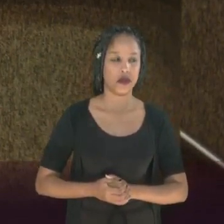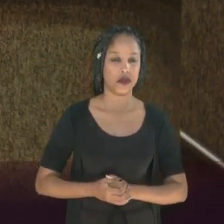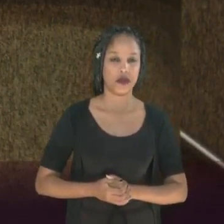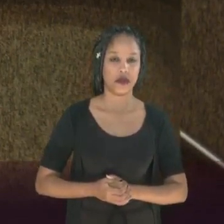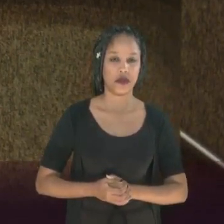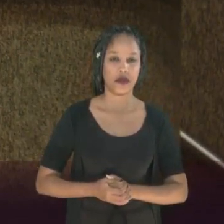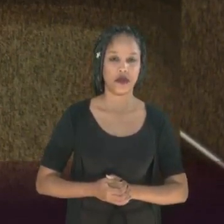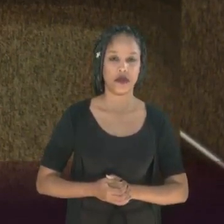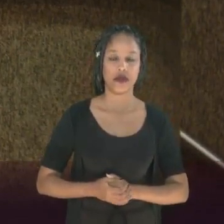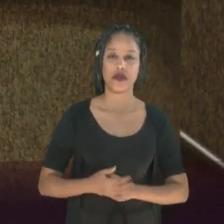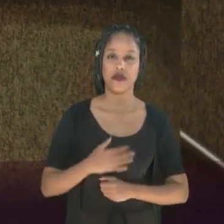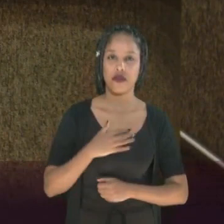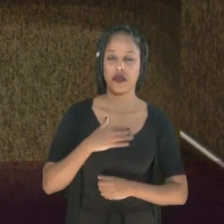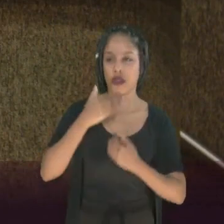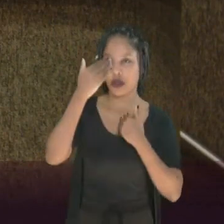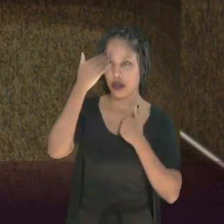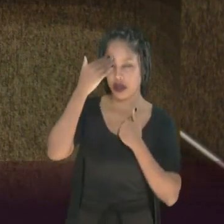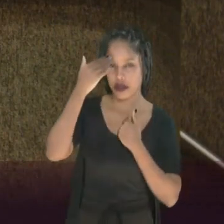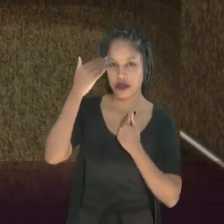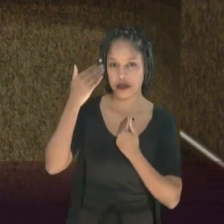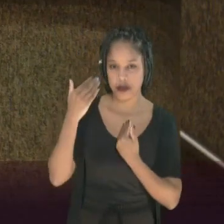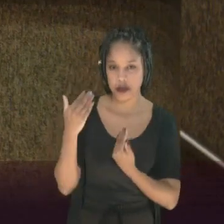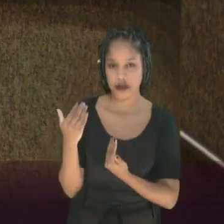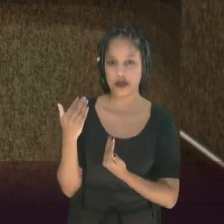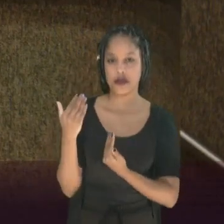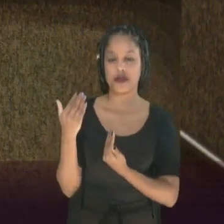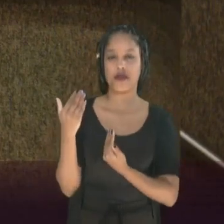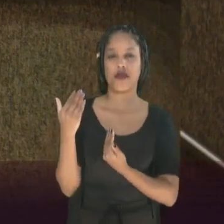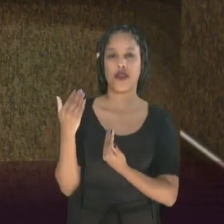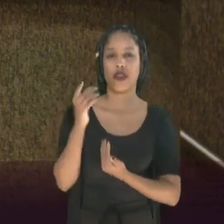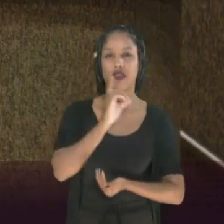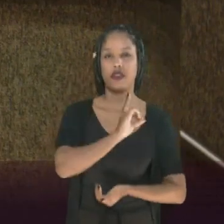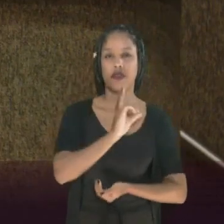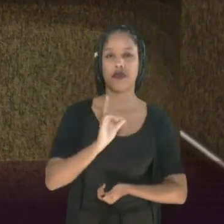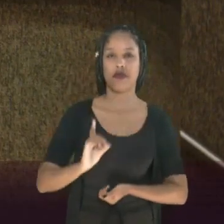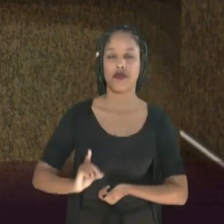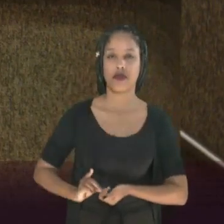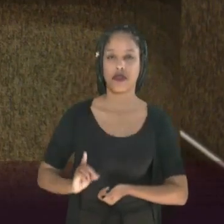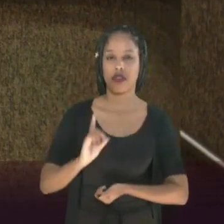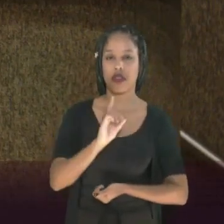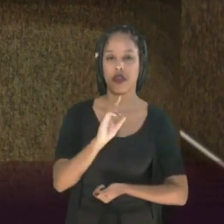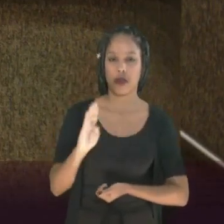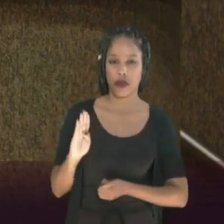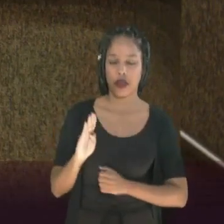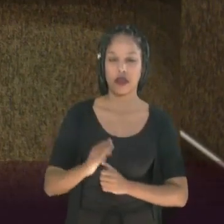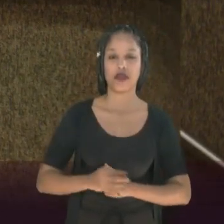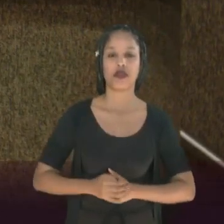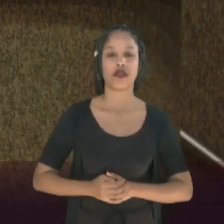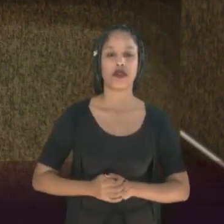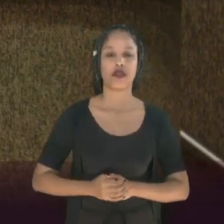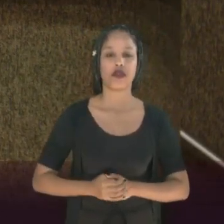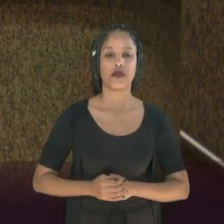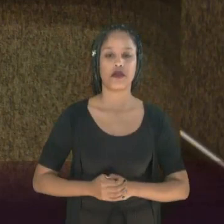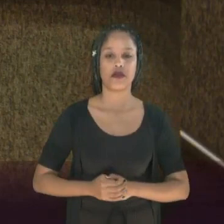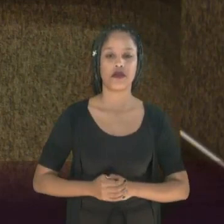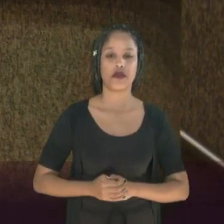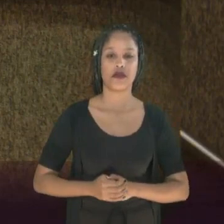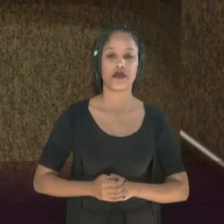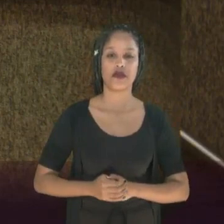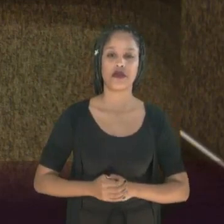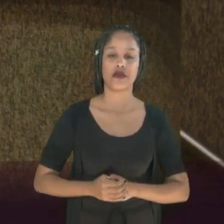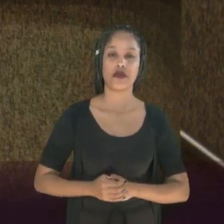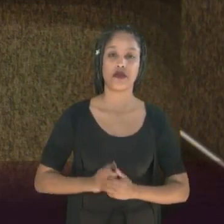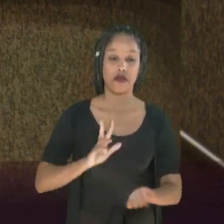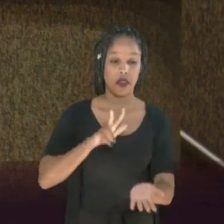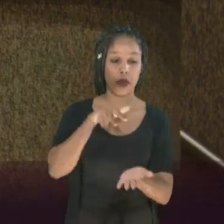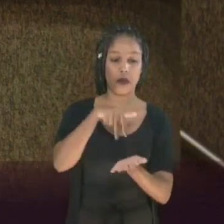Eu agradeço ao deputado Doriel Barros e venho